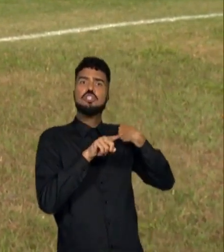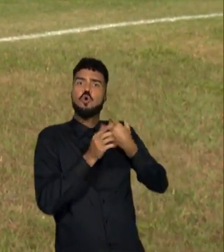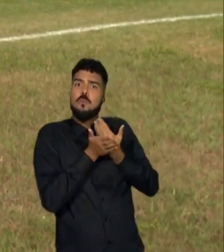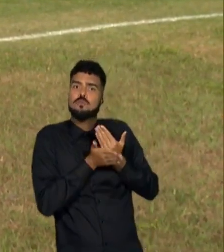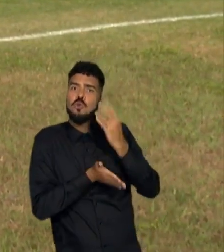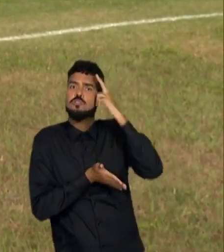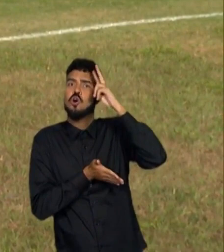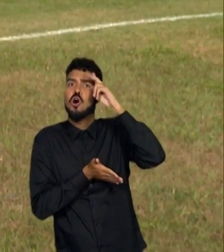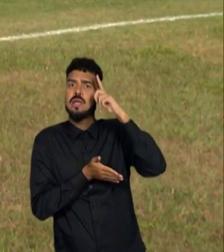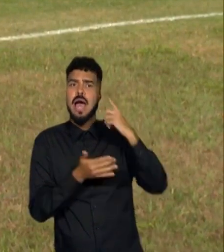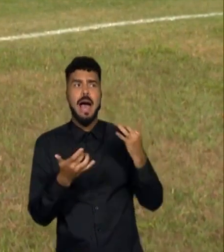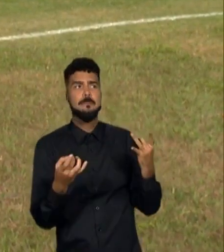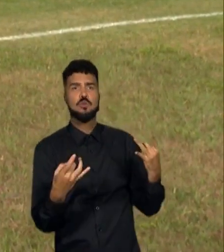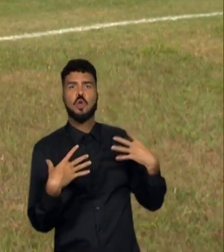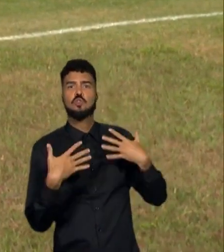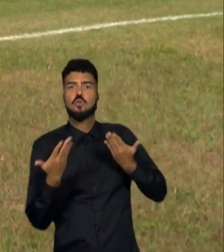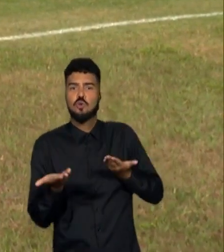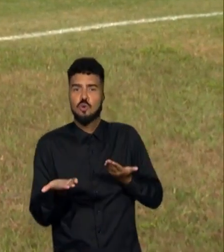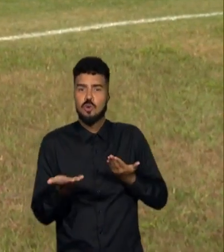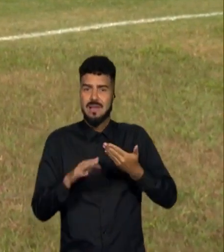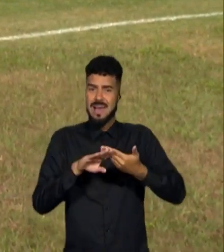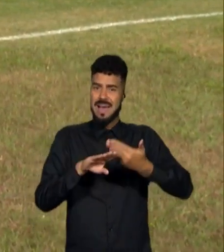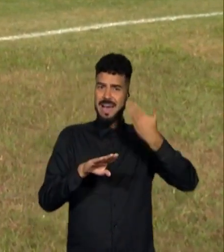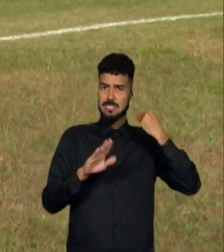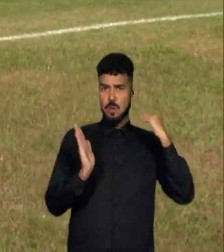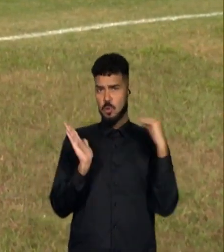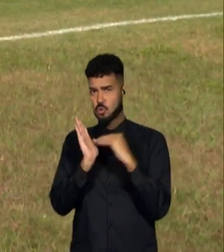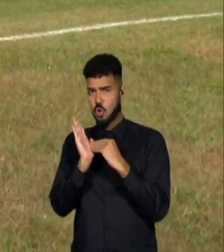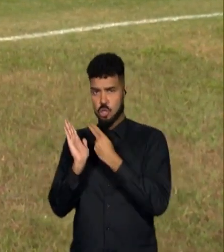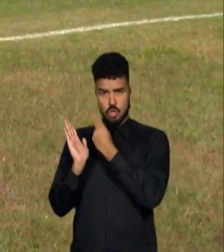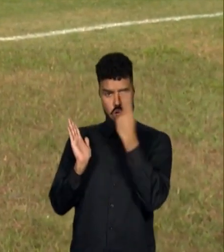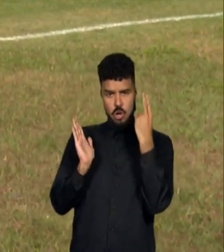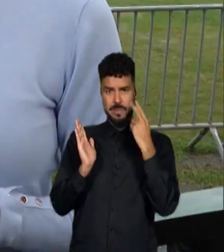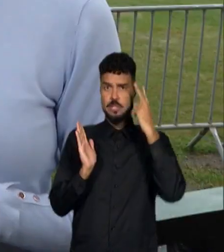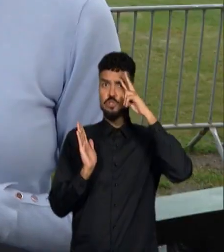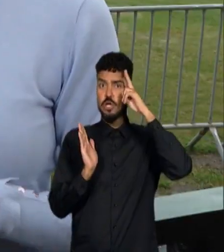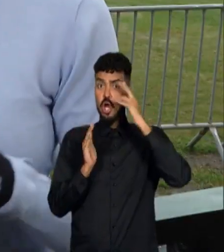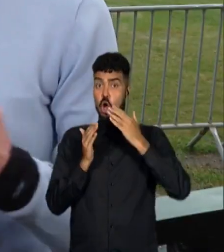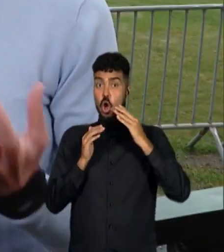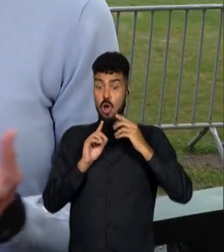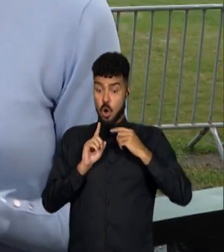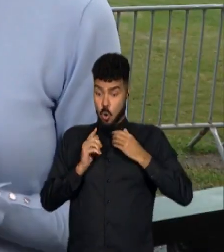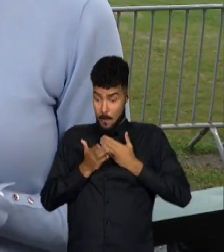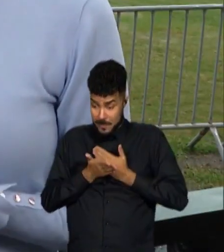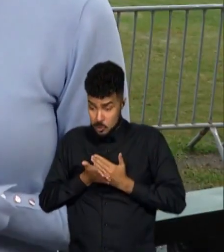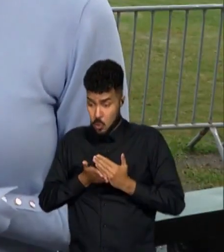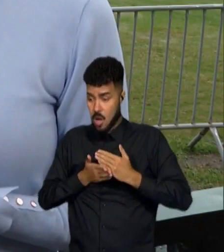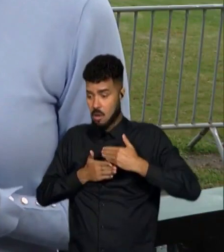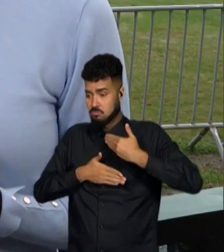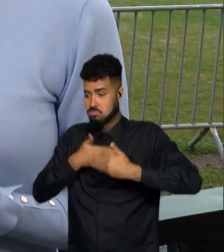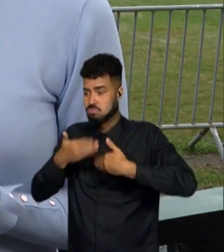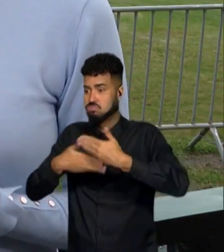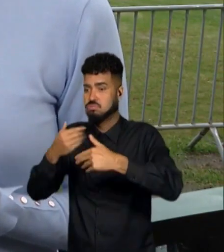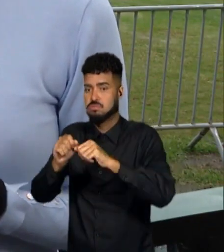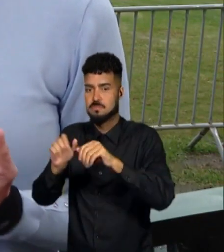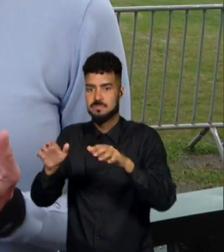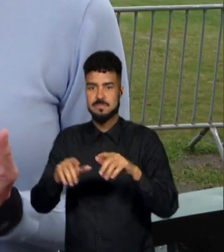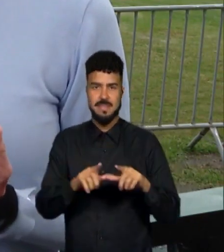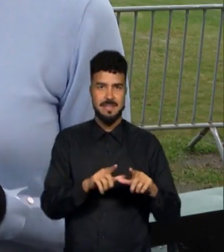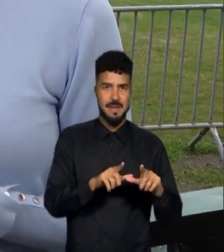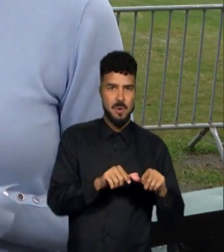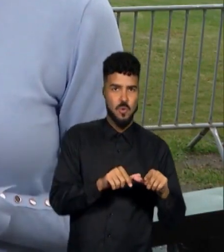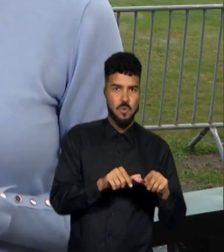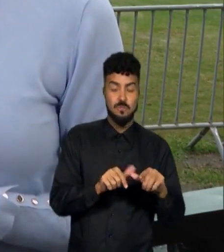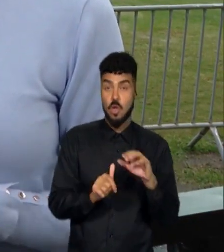feminino. Antigamente, botamos nosso nome lá na história, porque começou tudo com a gente. Bangu, Olaria, eles tinham times